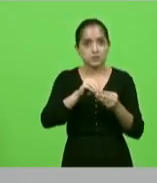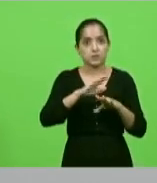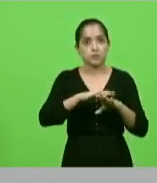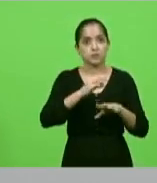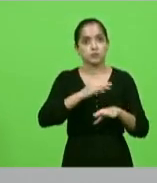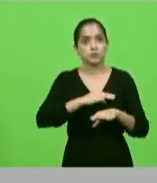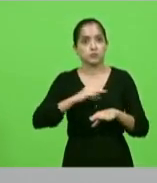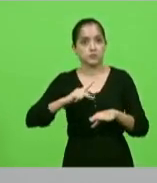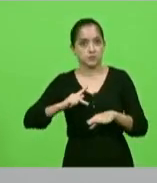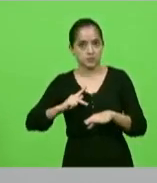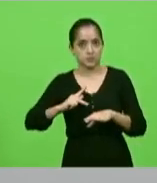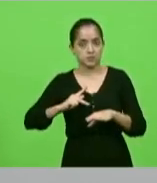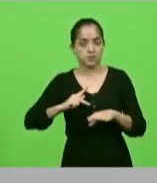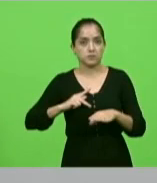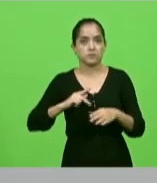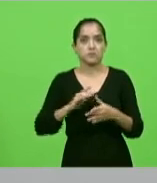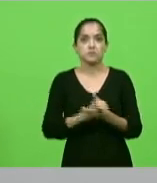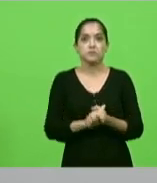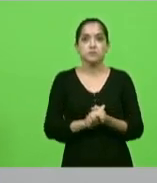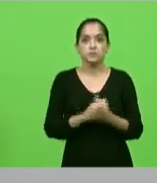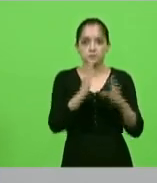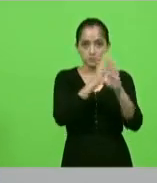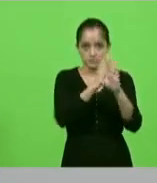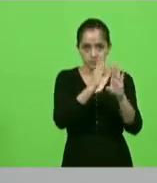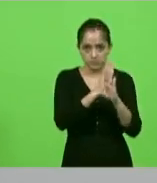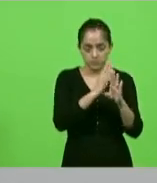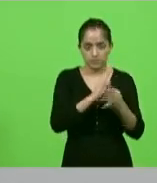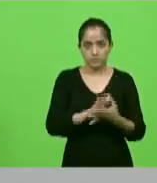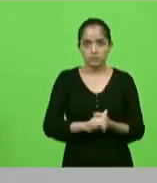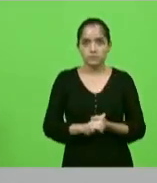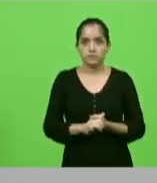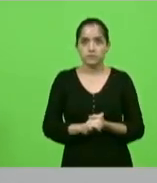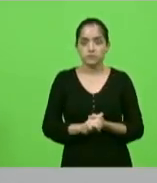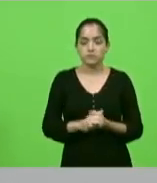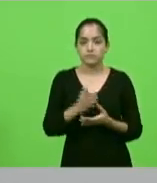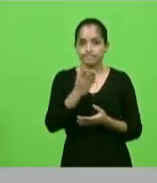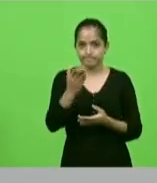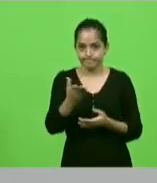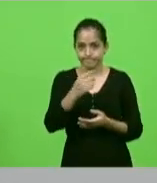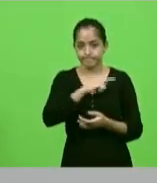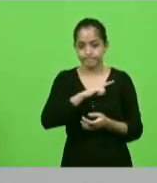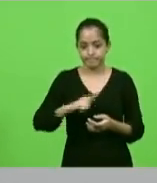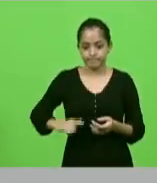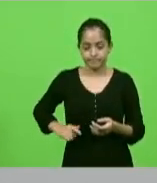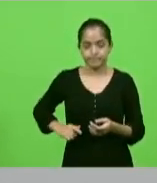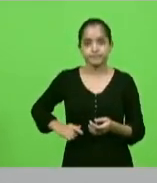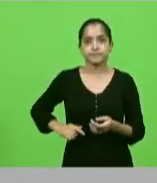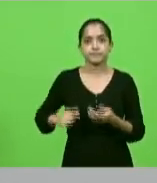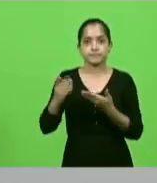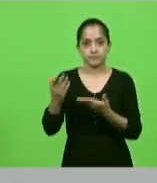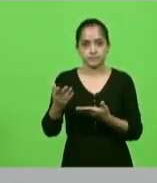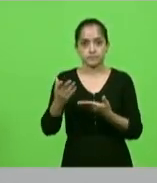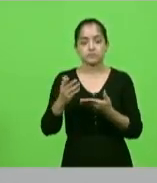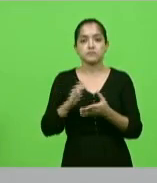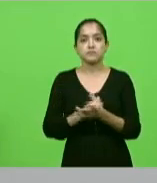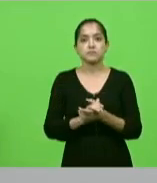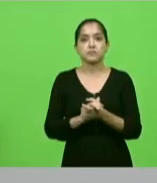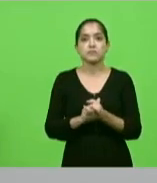Público a respeito do inquérito civil público. Portanto, eu peço bem ao senhor governador do Estado e ao senhor